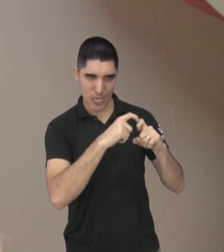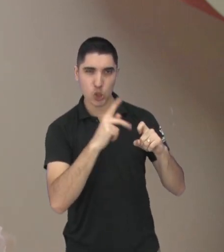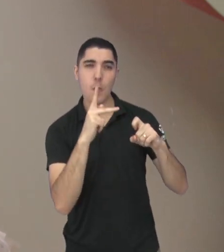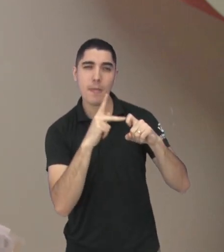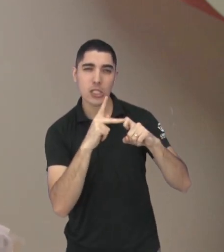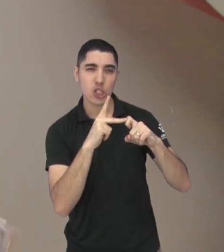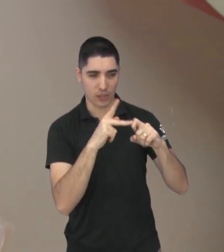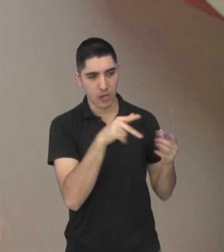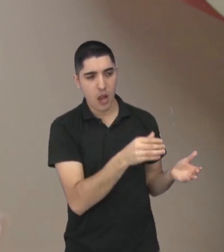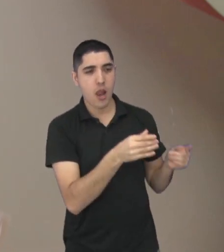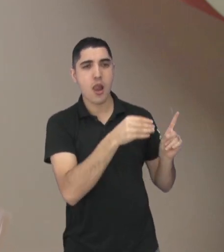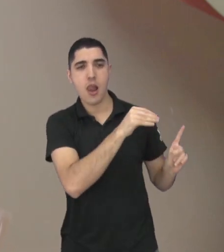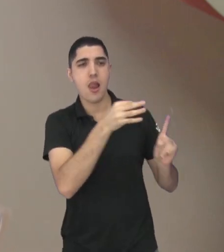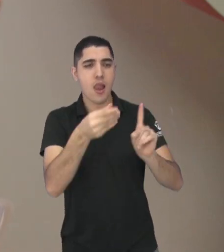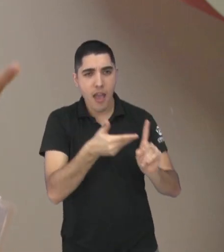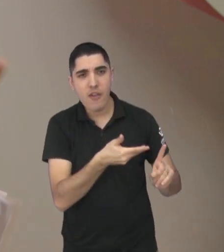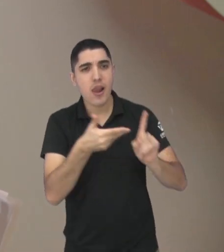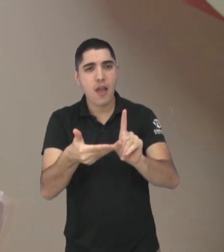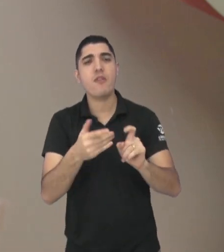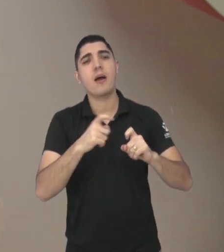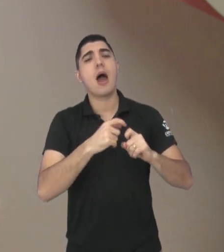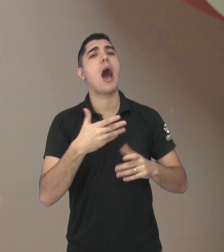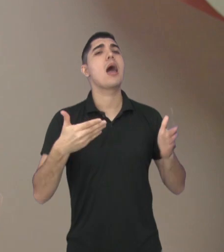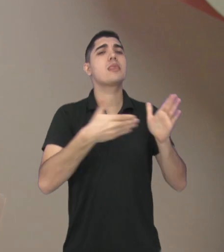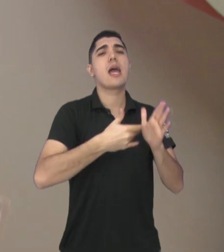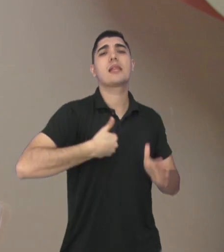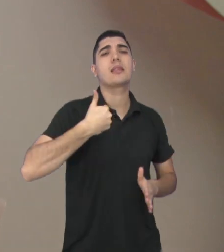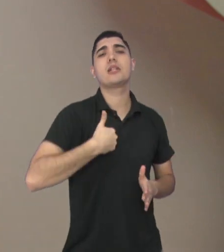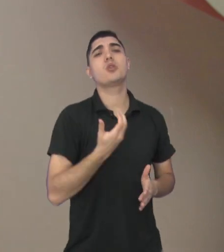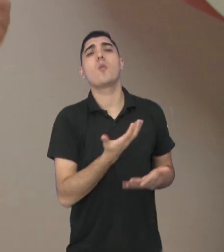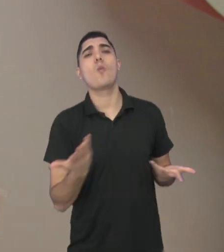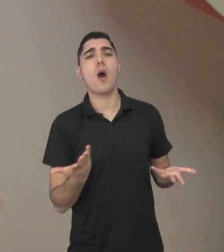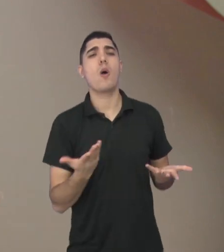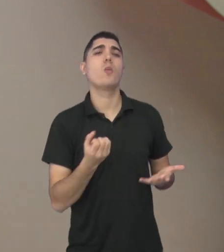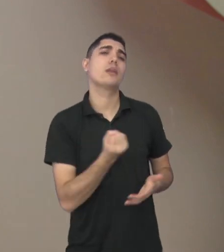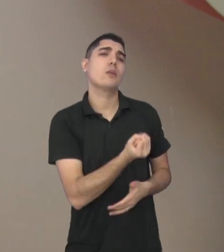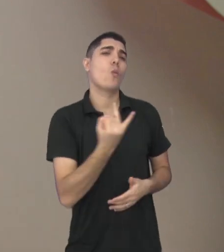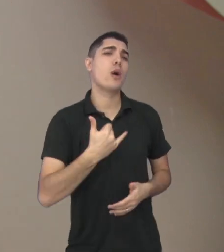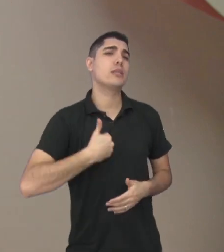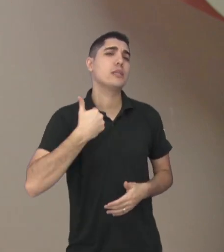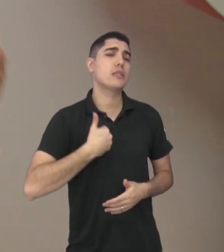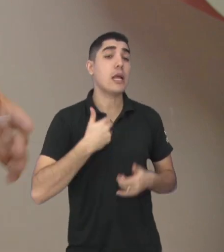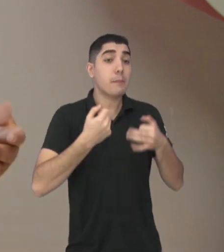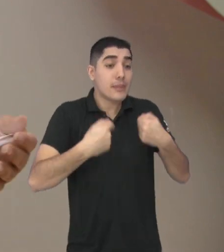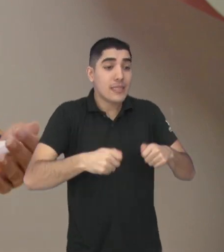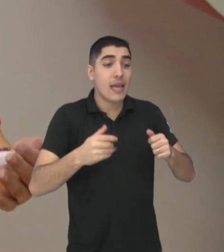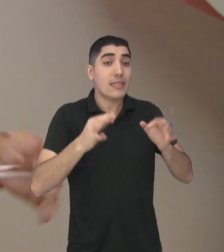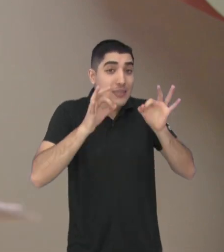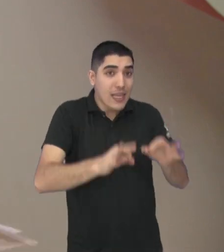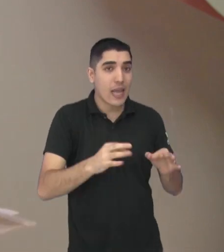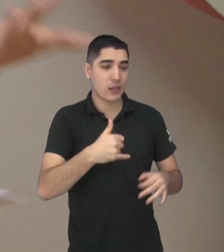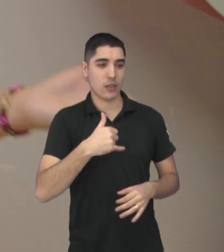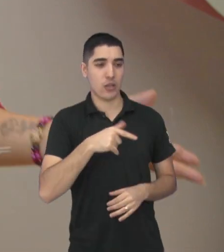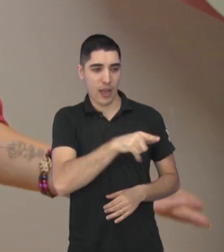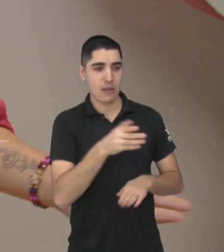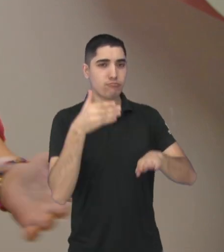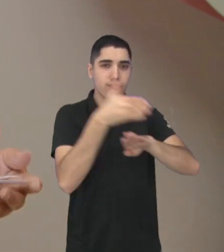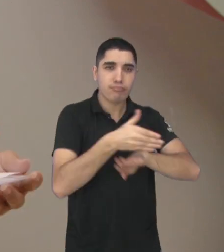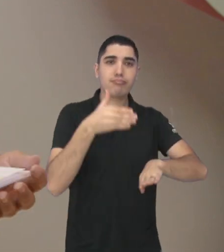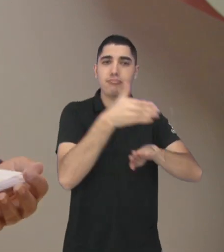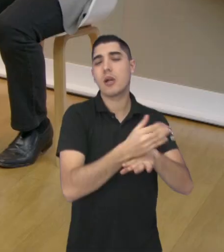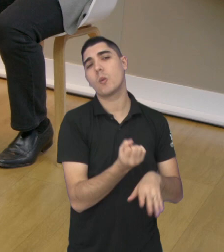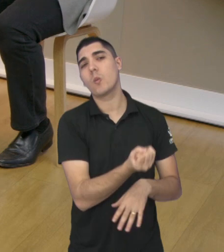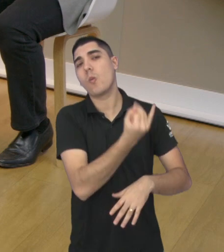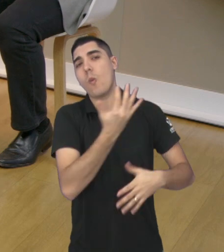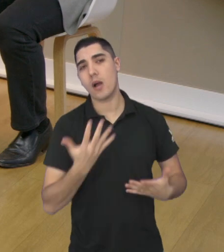quando o bebezinho uma vez por mês, depois vai mudando a faixa etária, Isso. Qual que é o período ideal para realizar essas consultas?